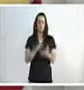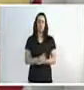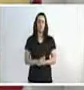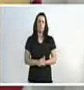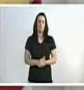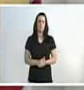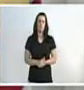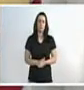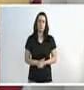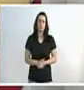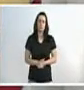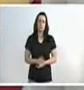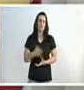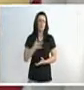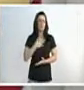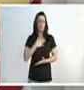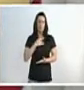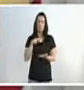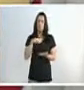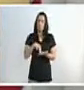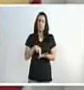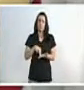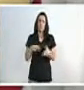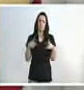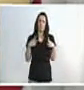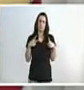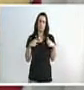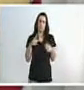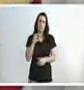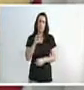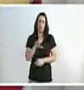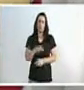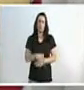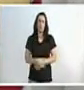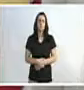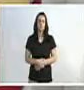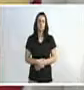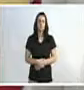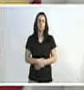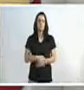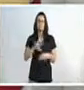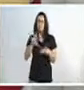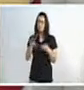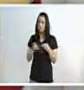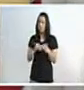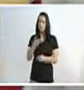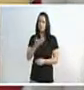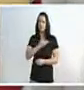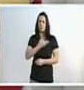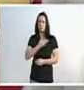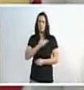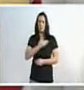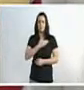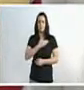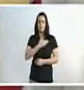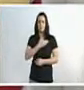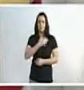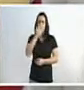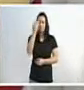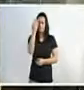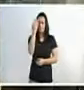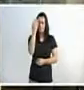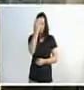subsídio. Essa é minha posição pessoal em relação ao tema. Concedo a parte ao meu colega, vereador Adriano Pereira. Com a palavra